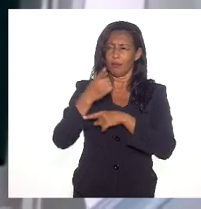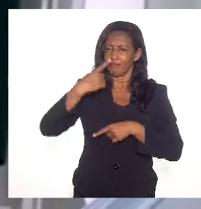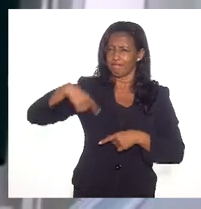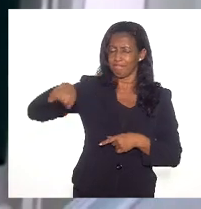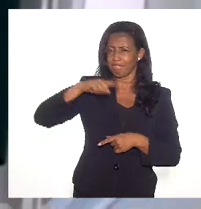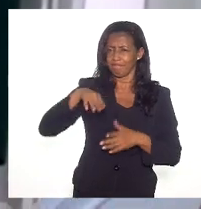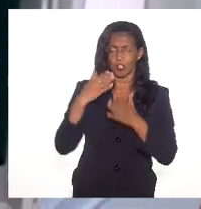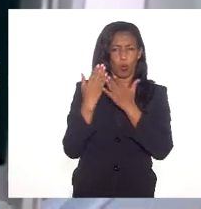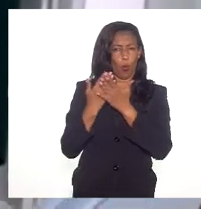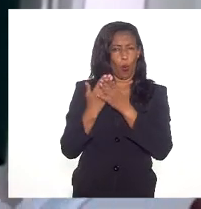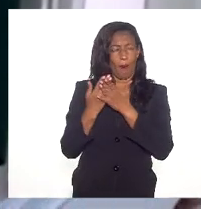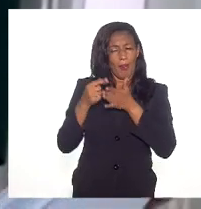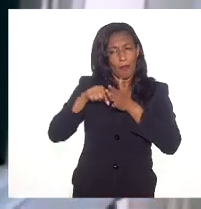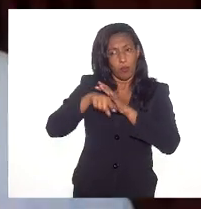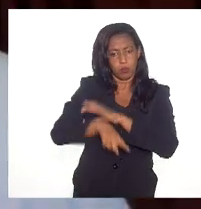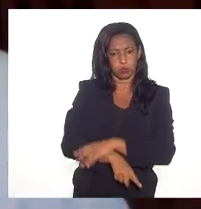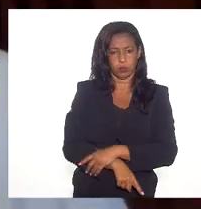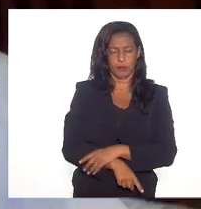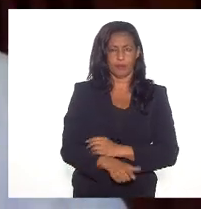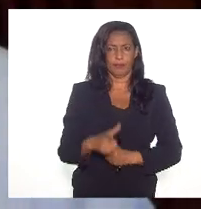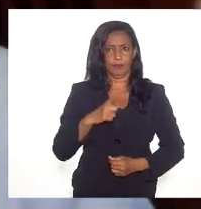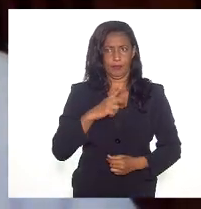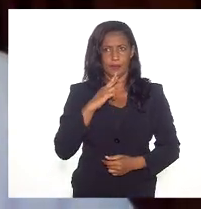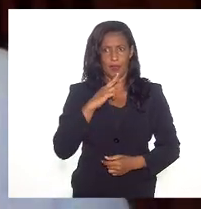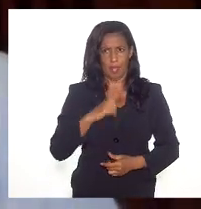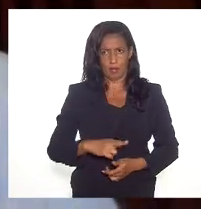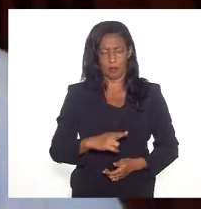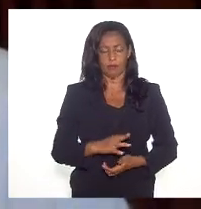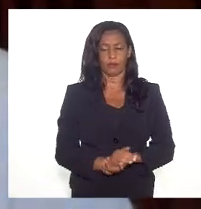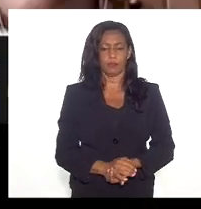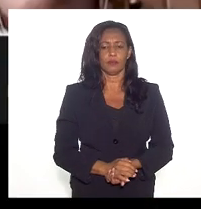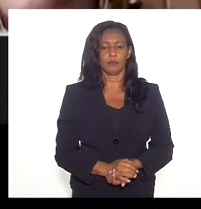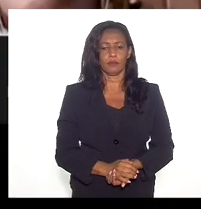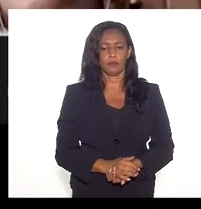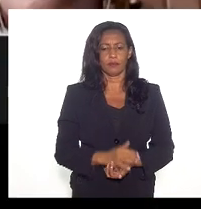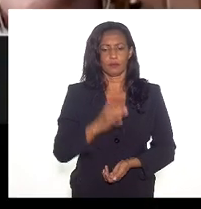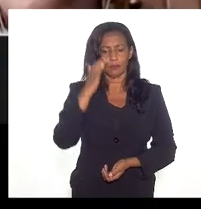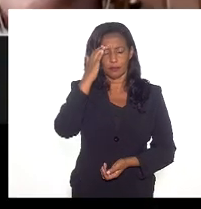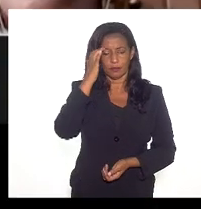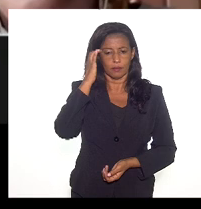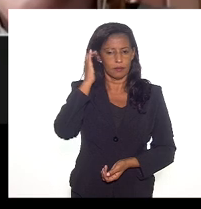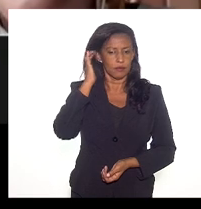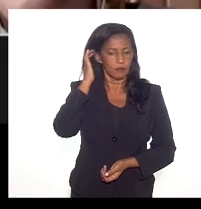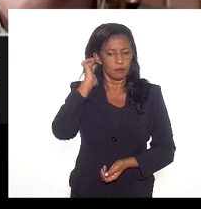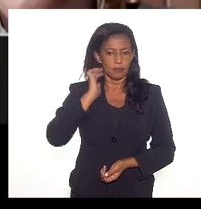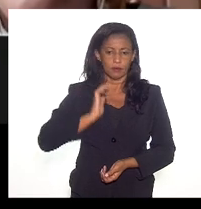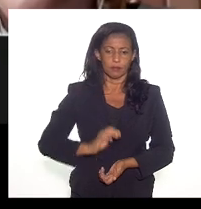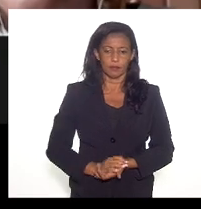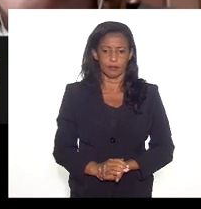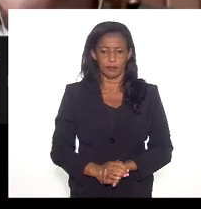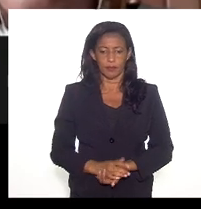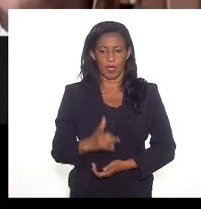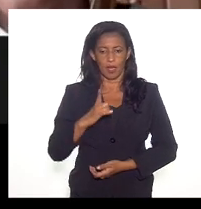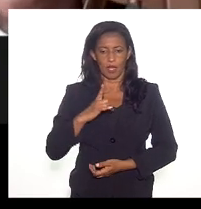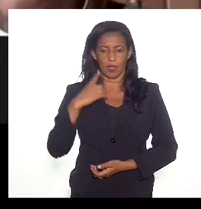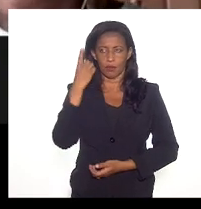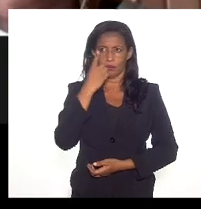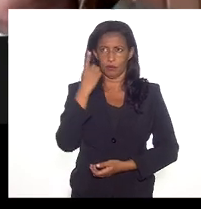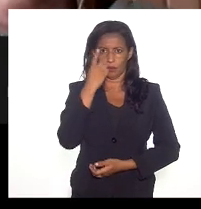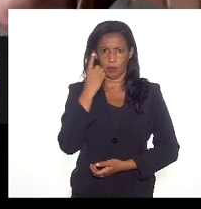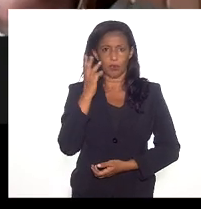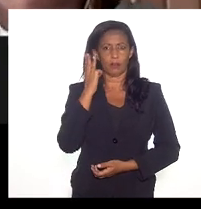mais adequada, só por isso. Tem razão. Tem razão, deputado Waldeck.